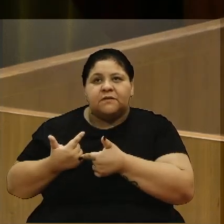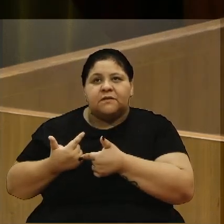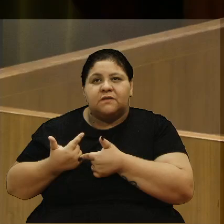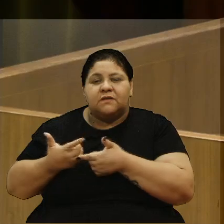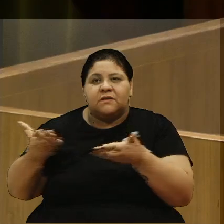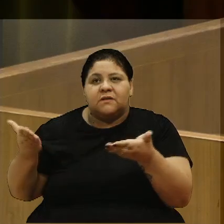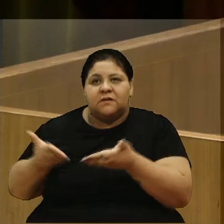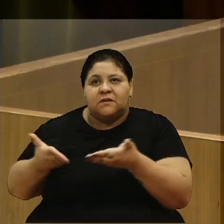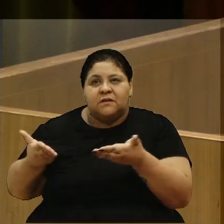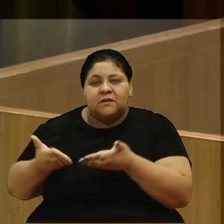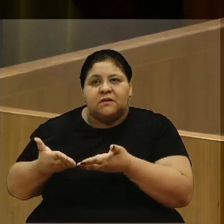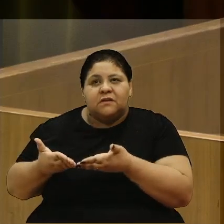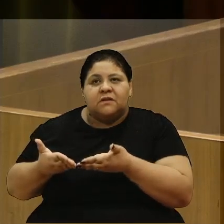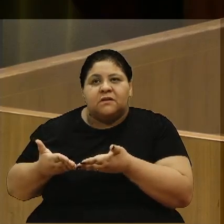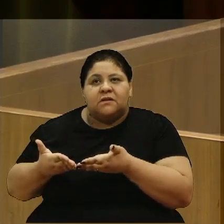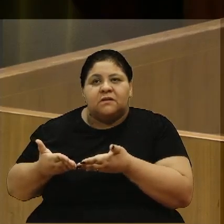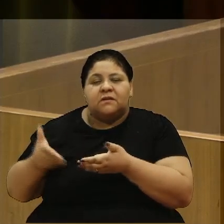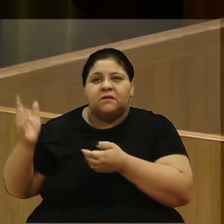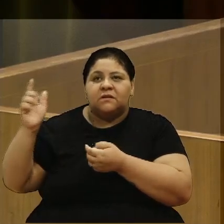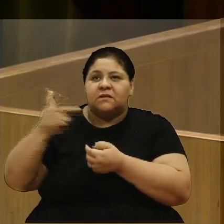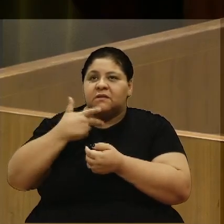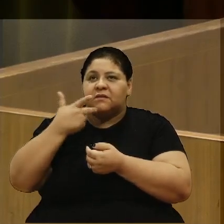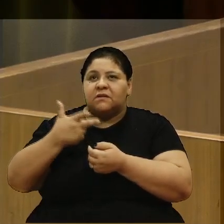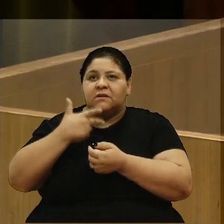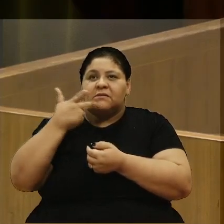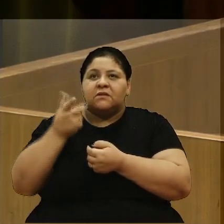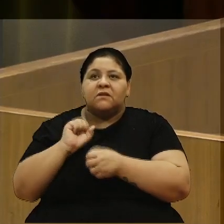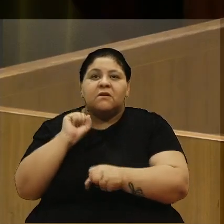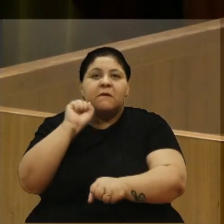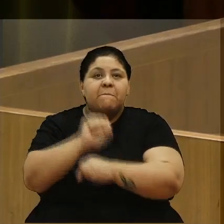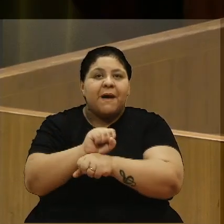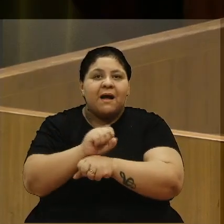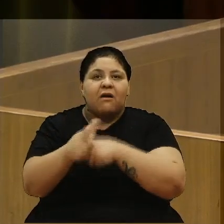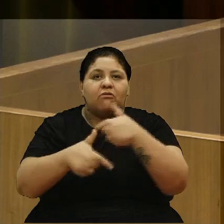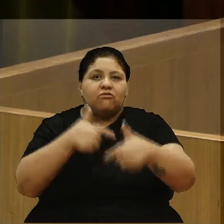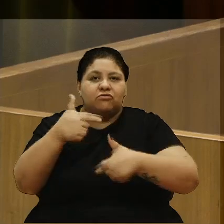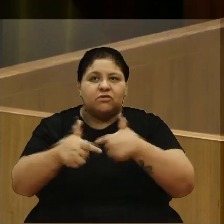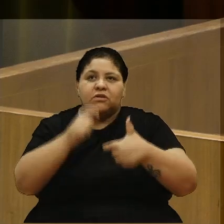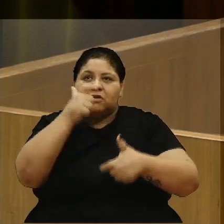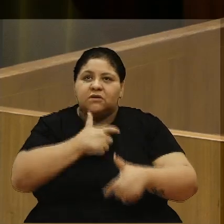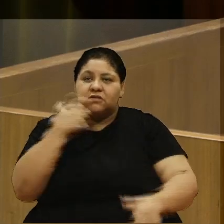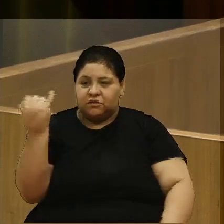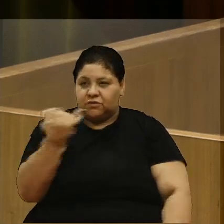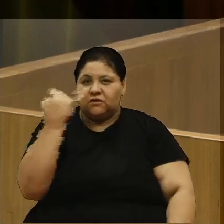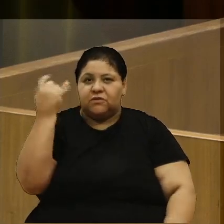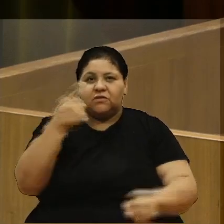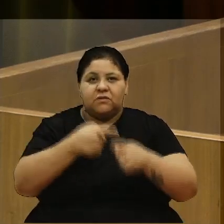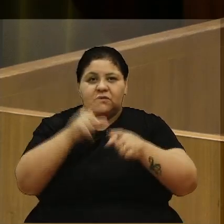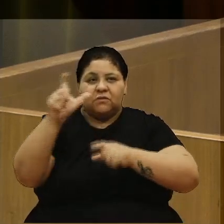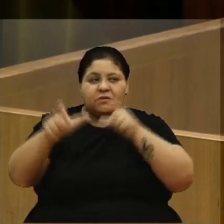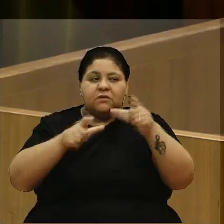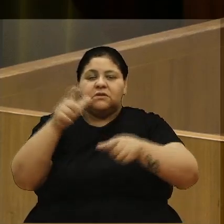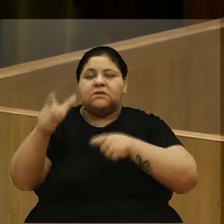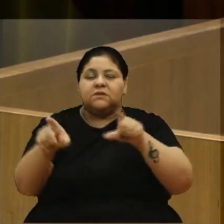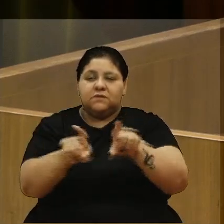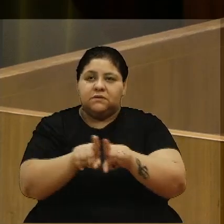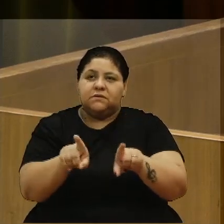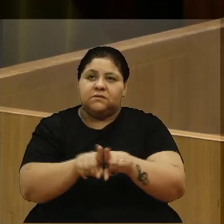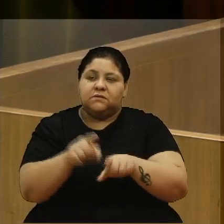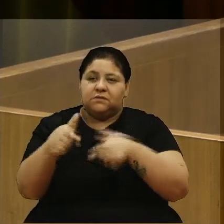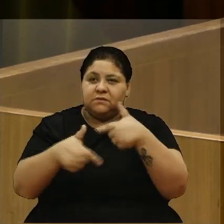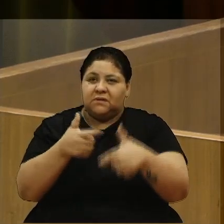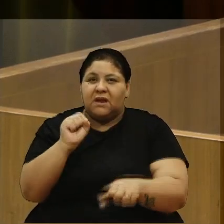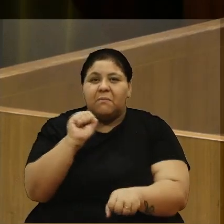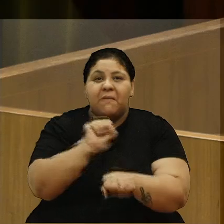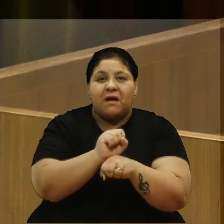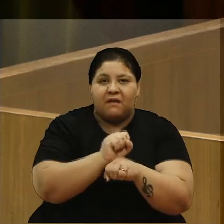já estão falando em paralisação dos serviços. Achei importante trazer porque as pessoas estão falando em paralisar. Os